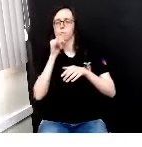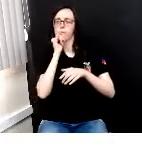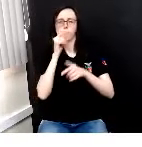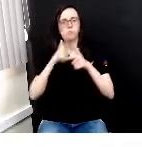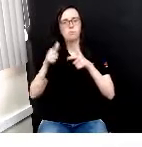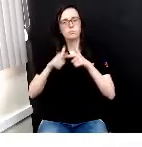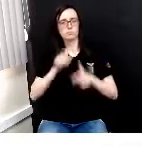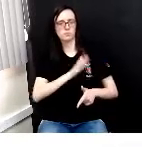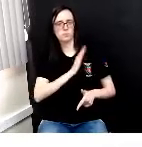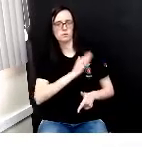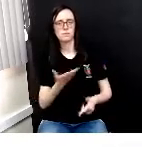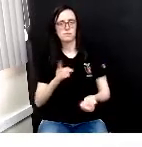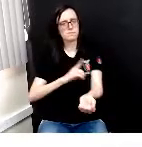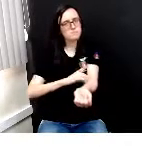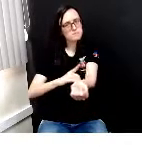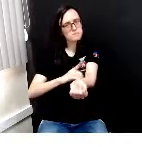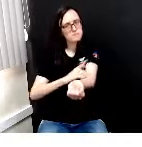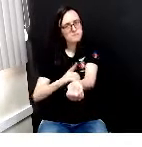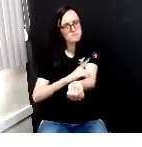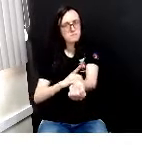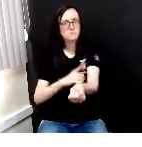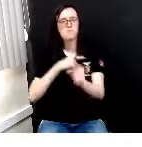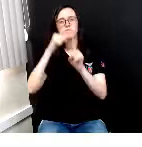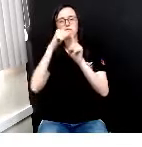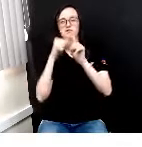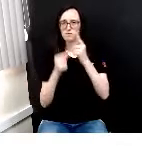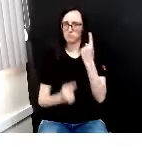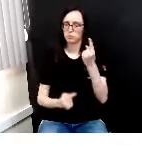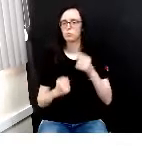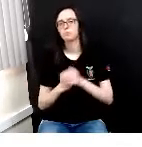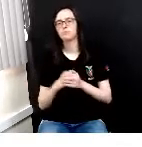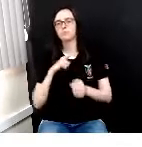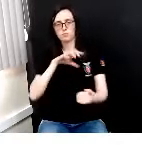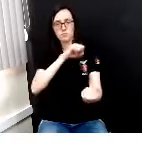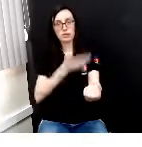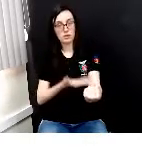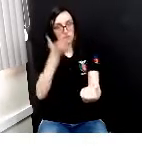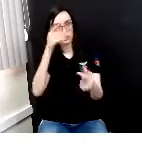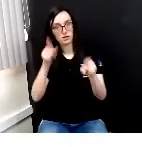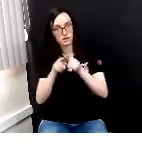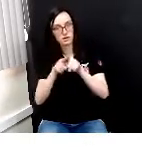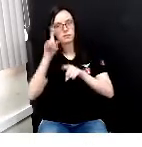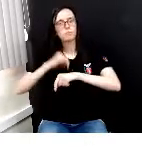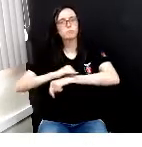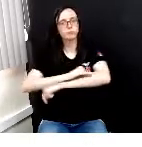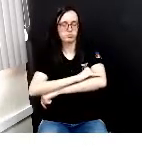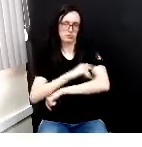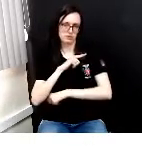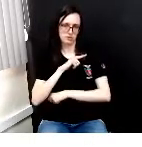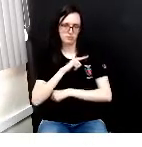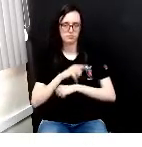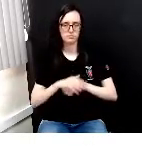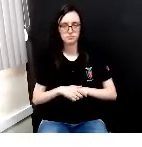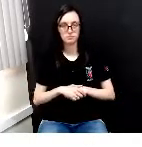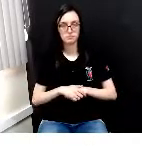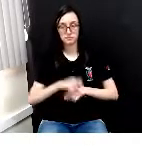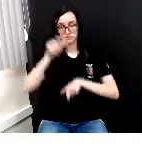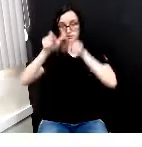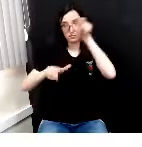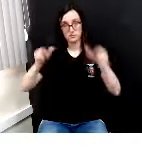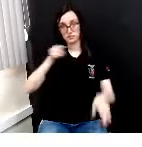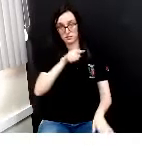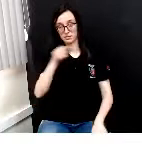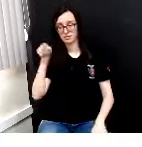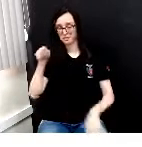coração, diabetes mellito, hipertensão arterial sistêmica e obesidade. Nesses pacientes,